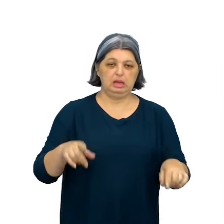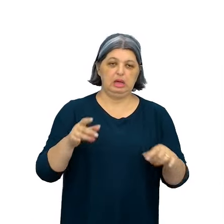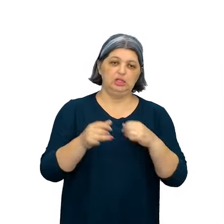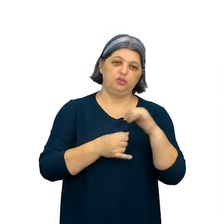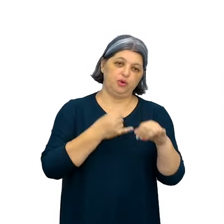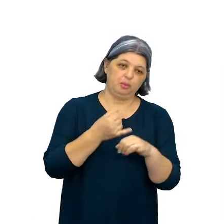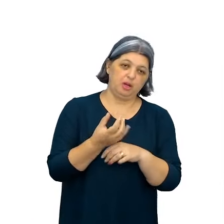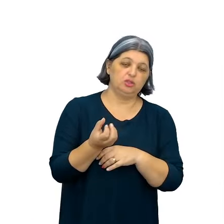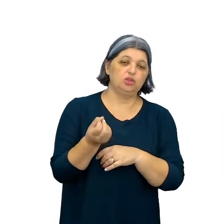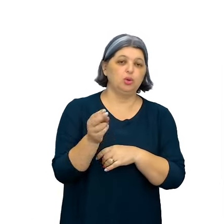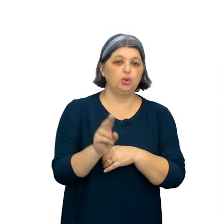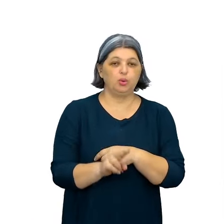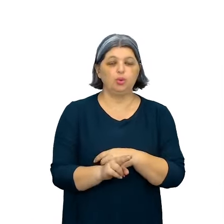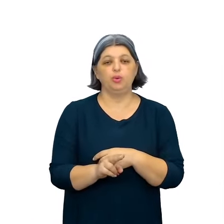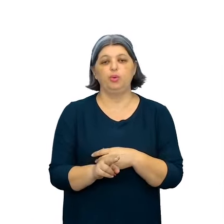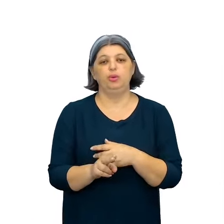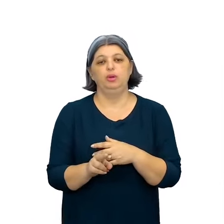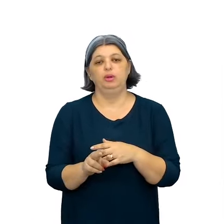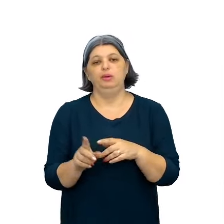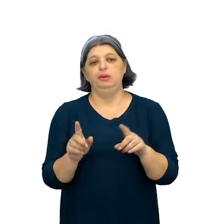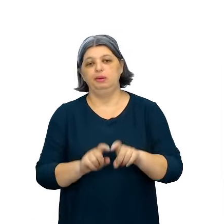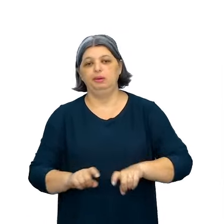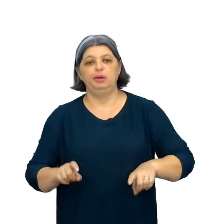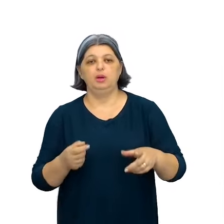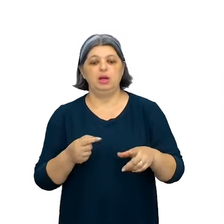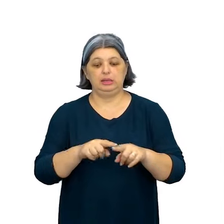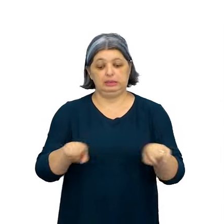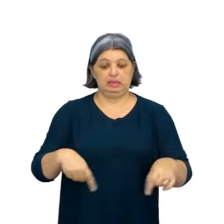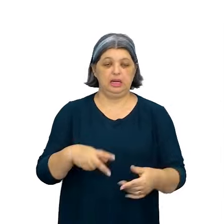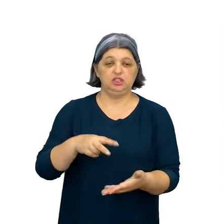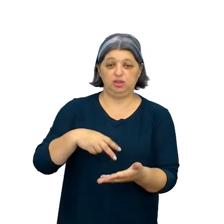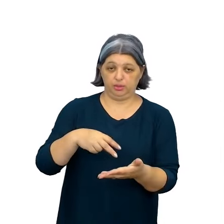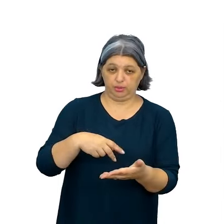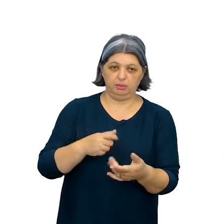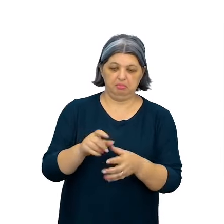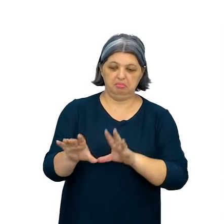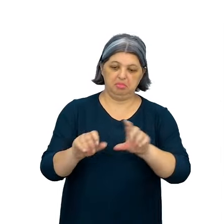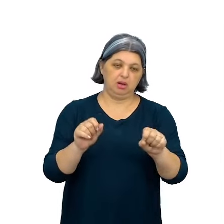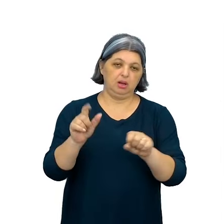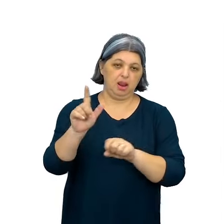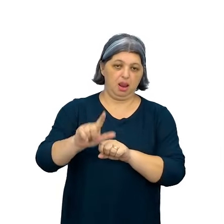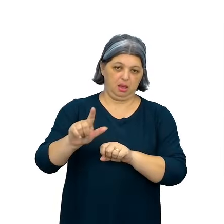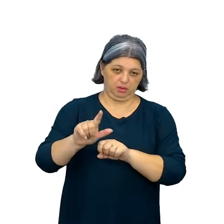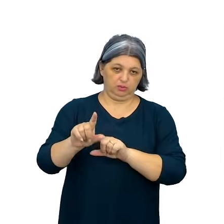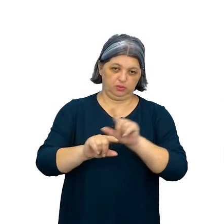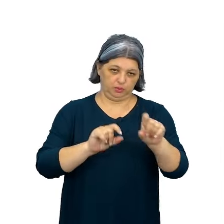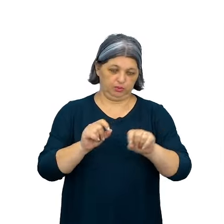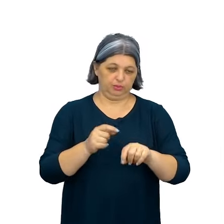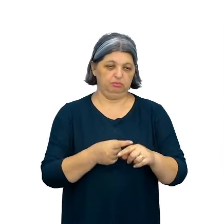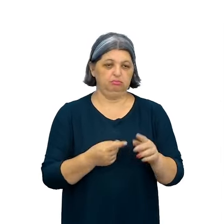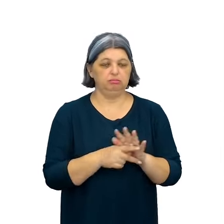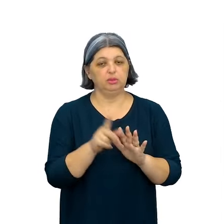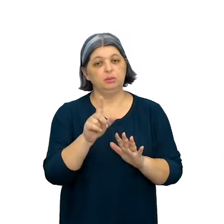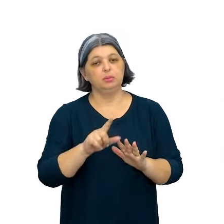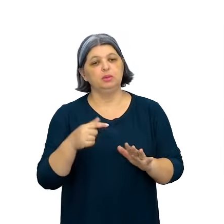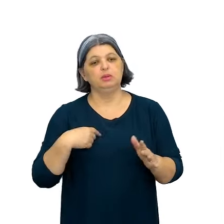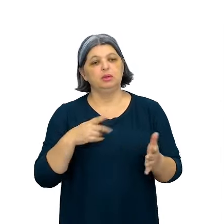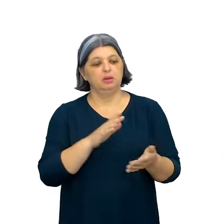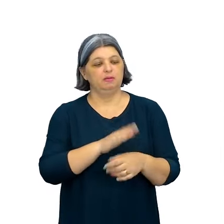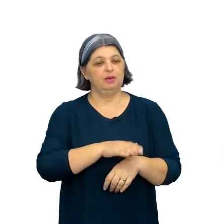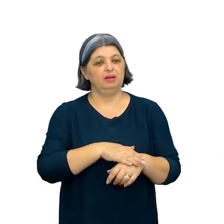os alunos até a sala de leitura, para que eles peguem livros literários e façam